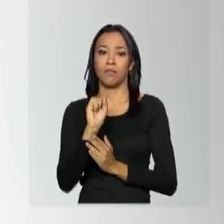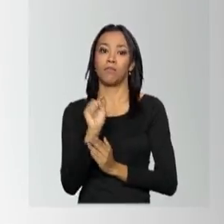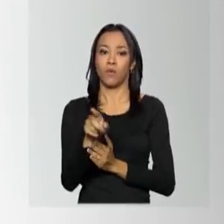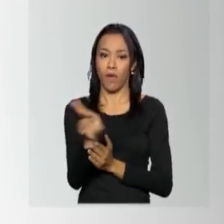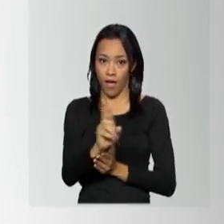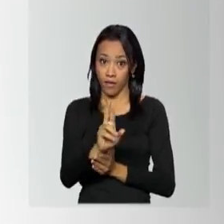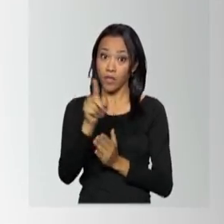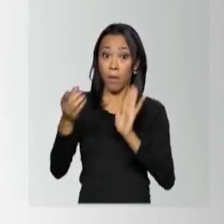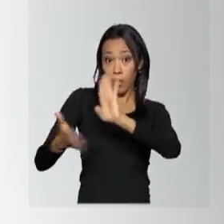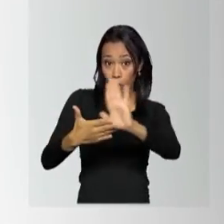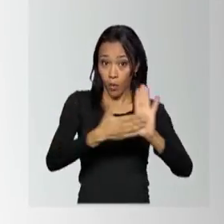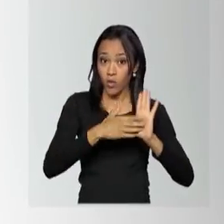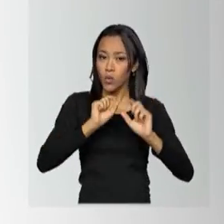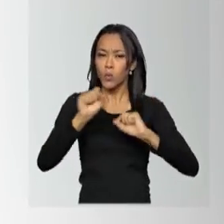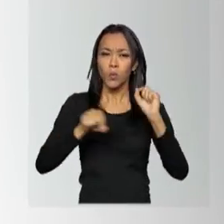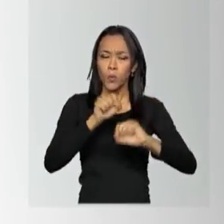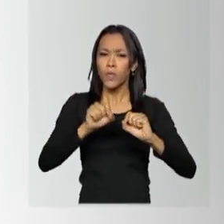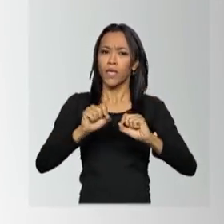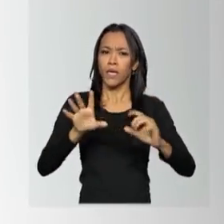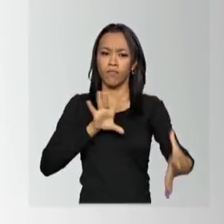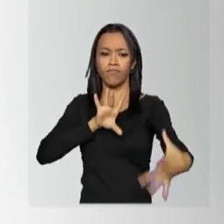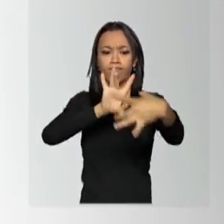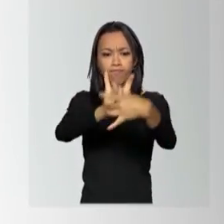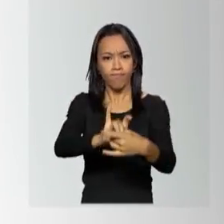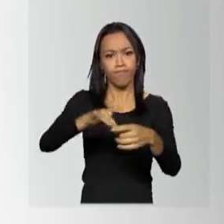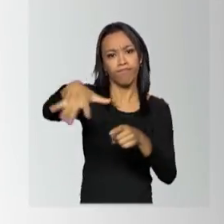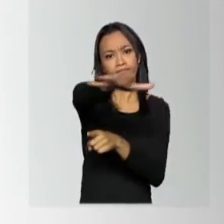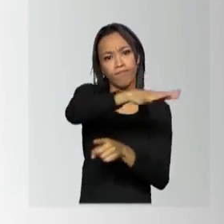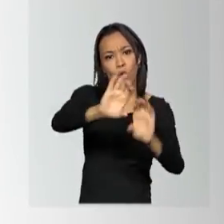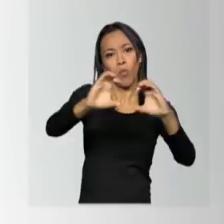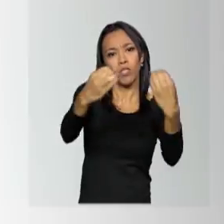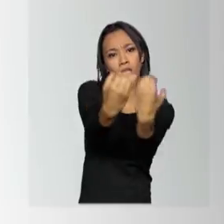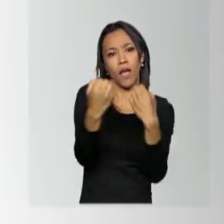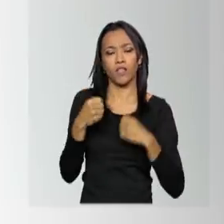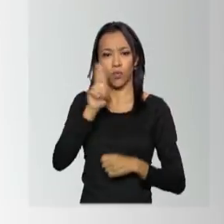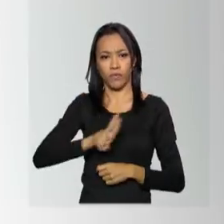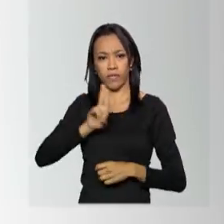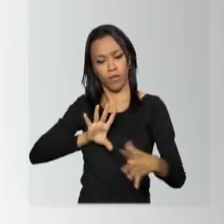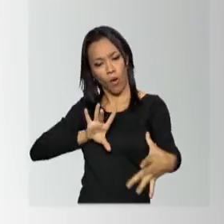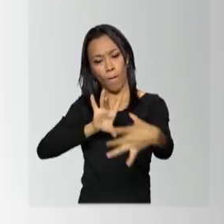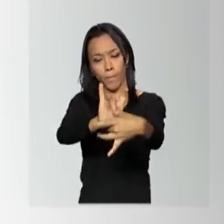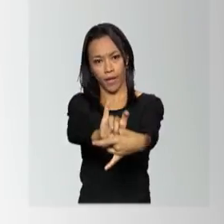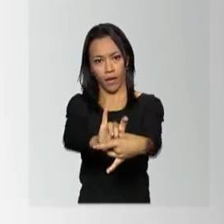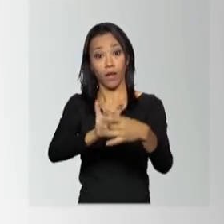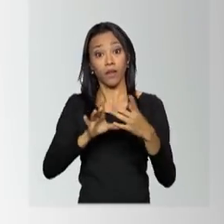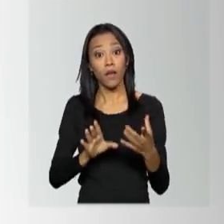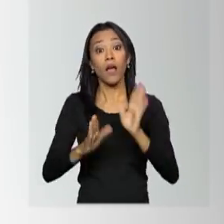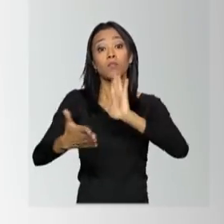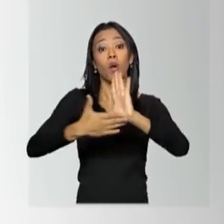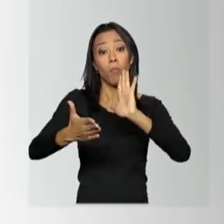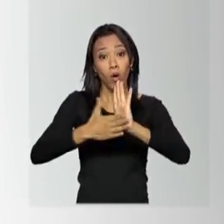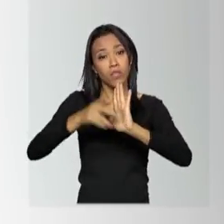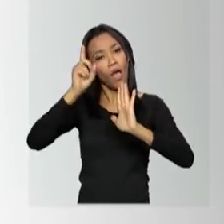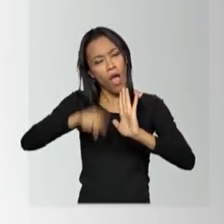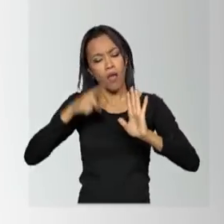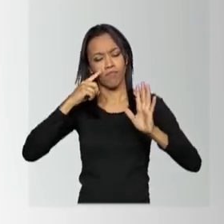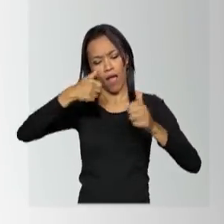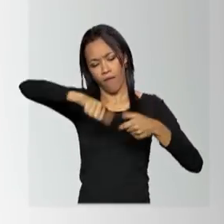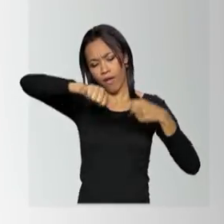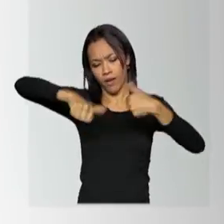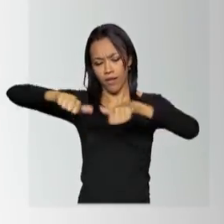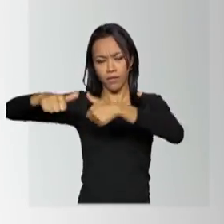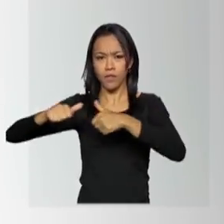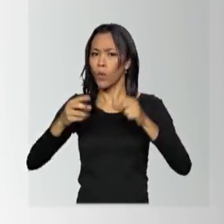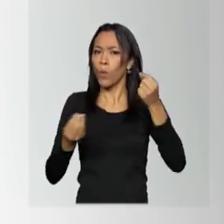Eles devem propor iniciativas que integrem a comunidade acadêmica com a comunidade local. As propostas devem ser submetidas por meio